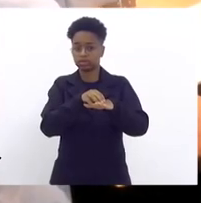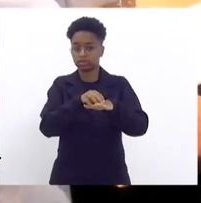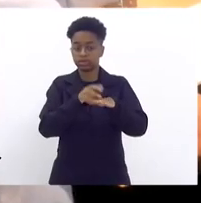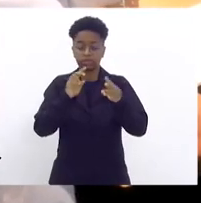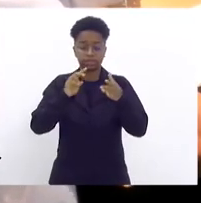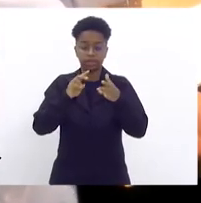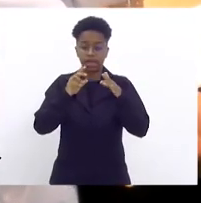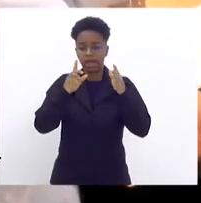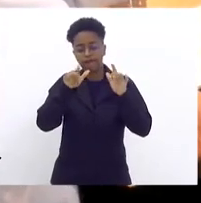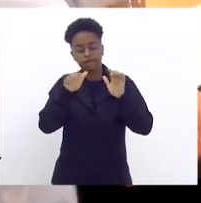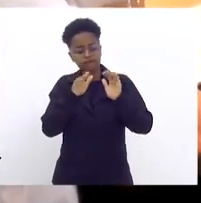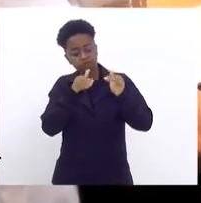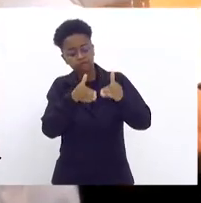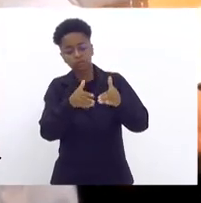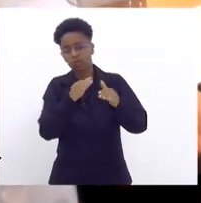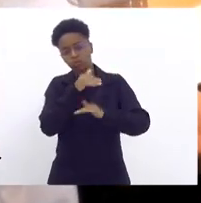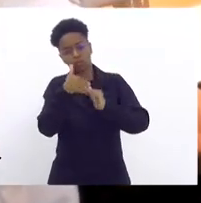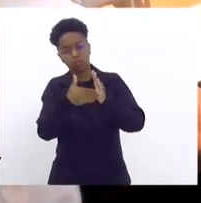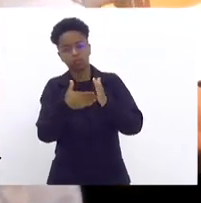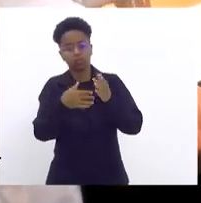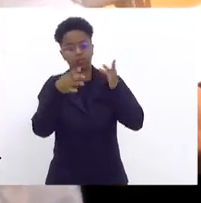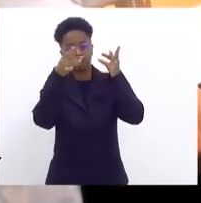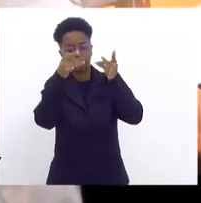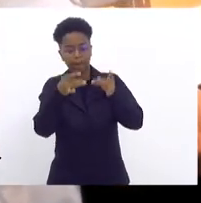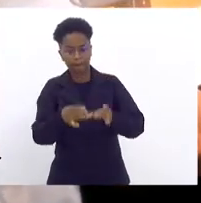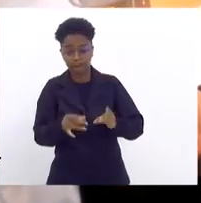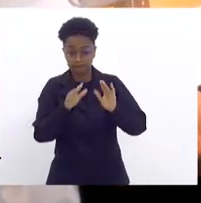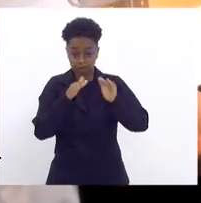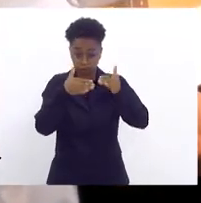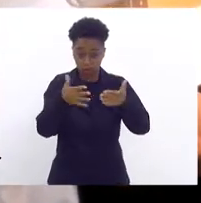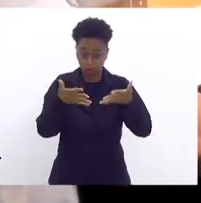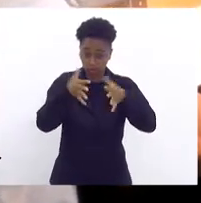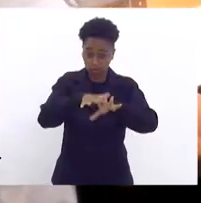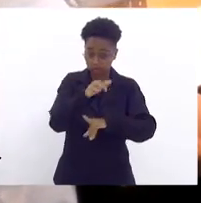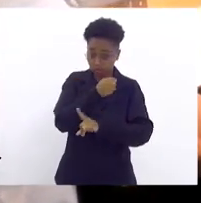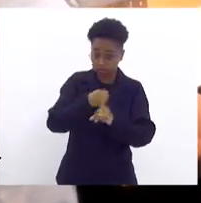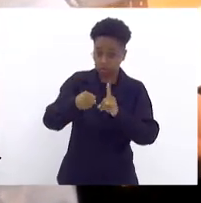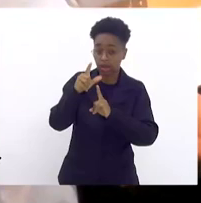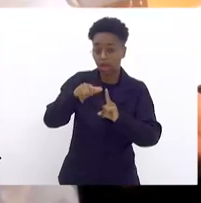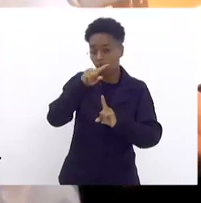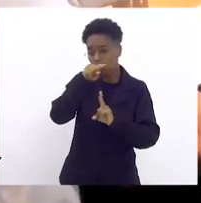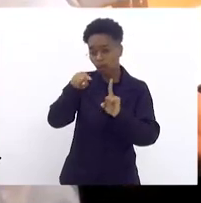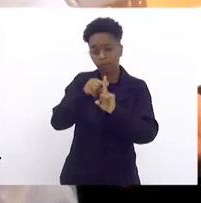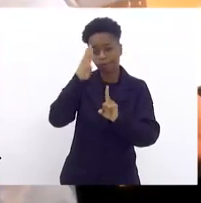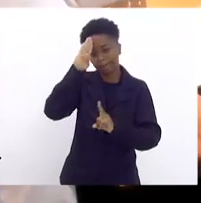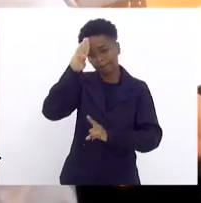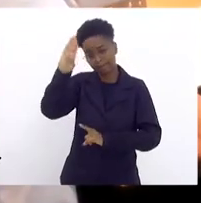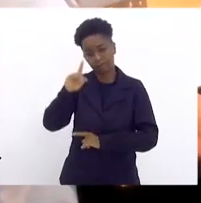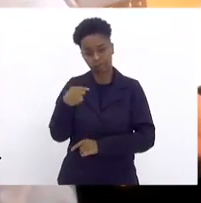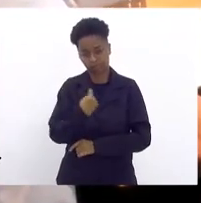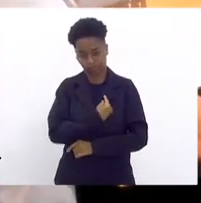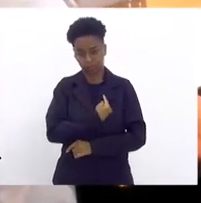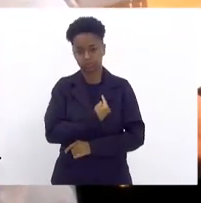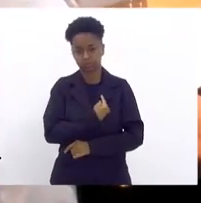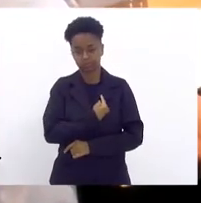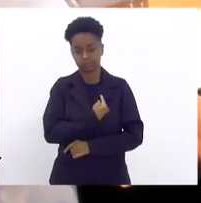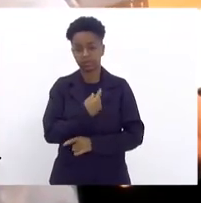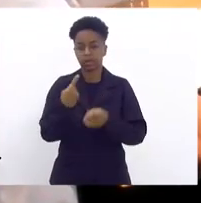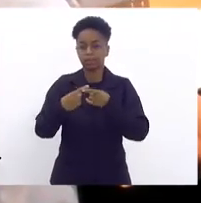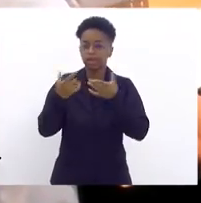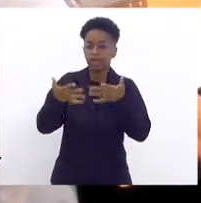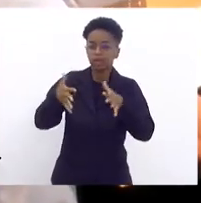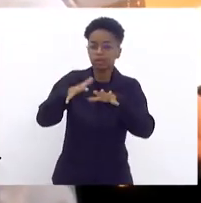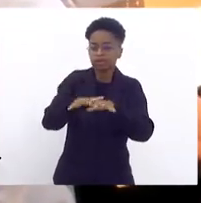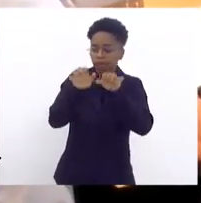diz respeito tudo que diga respeito né a inclusão social que é o grande objetivo né nosso que é essa inclusão